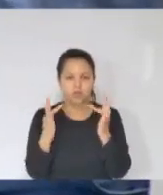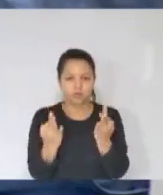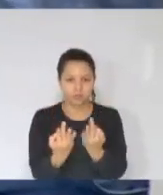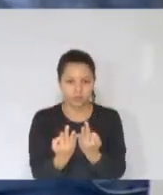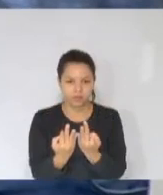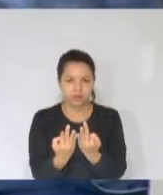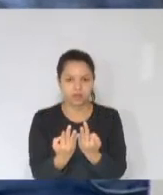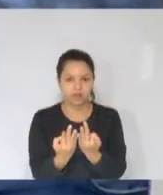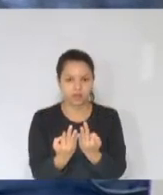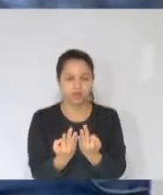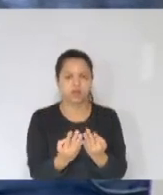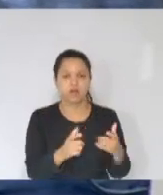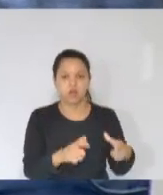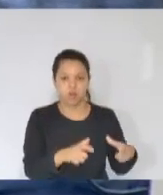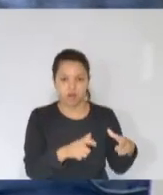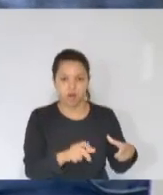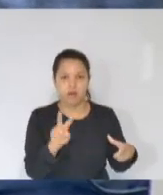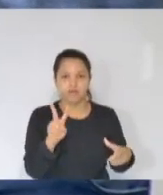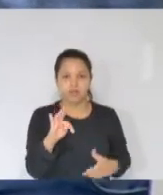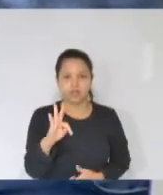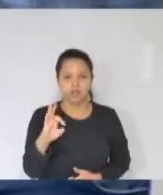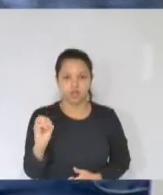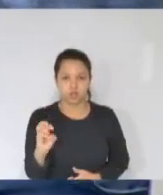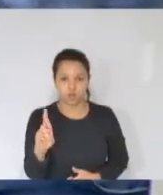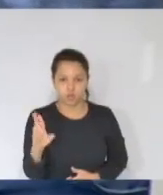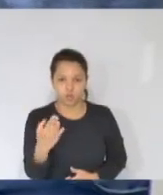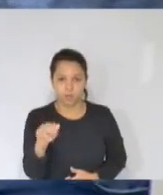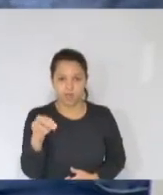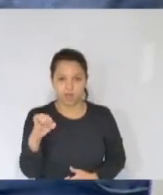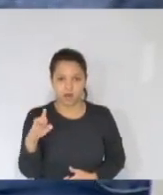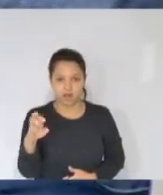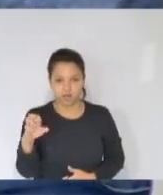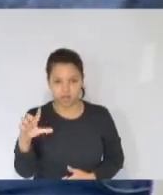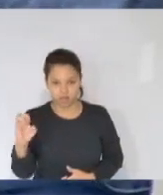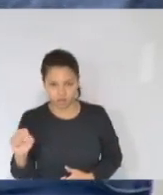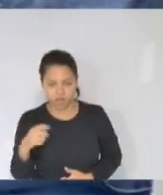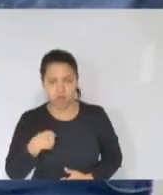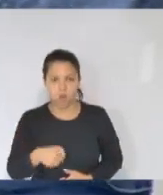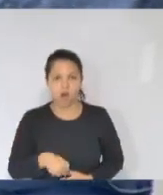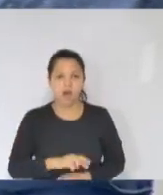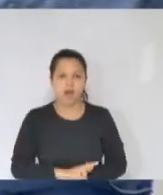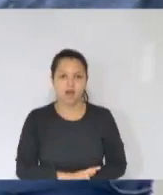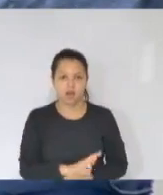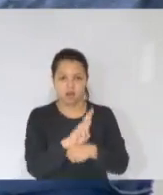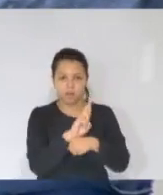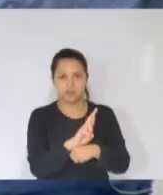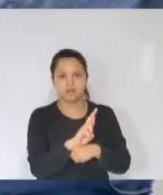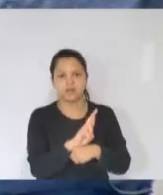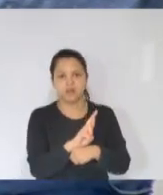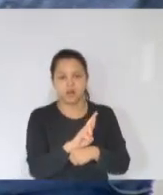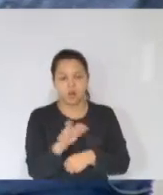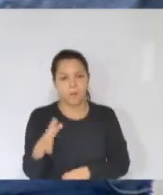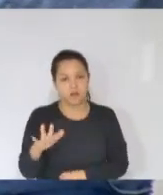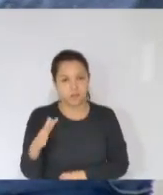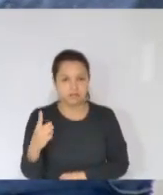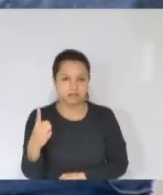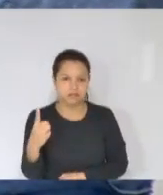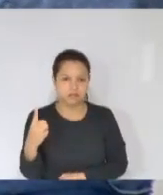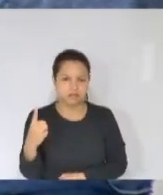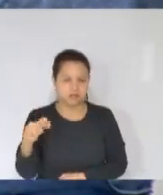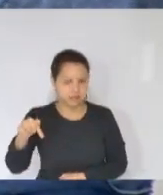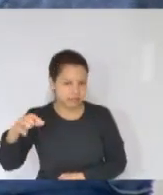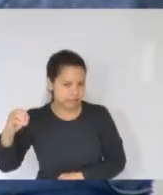de Vitor Meireles. Estou aqui representando em torno de 700 famílias de